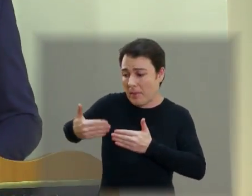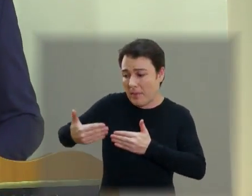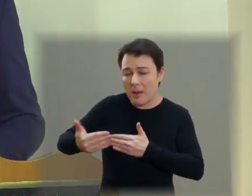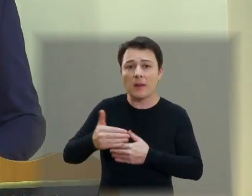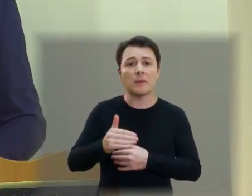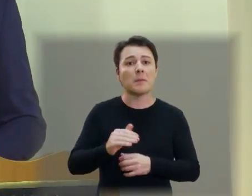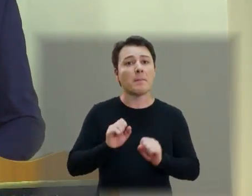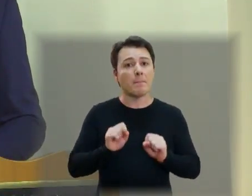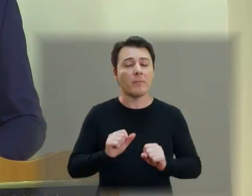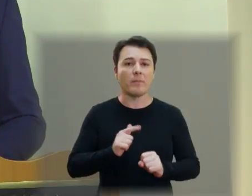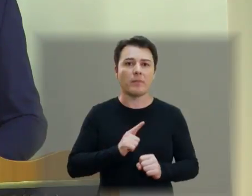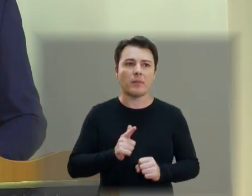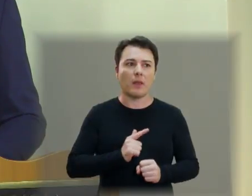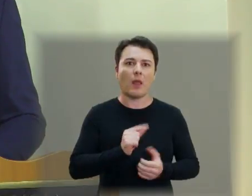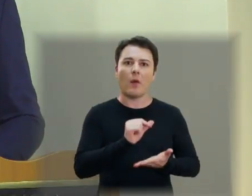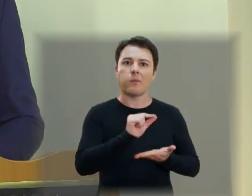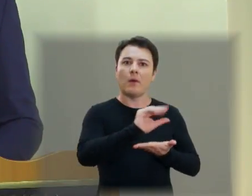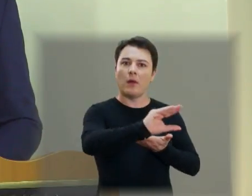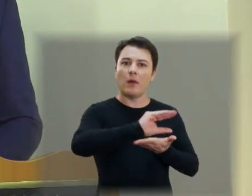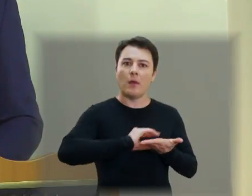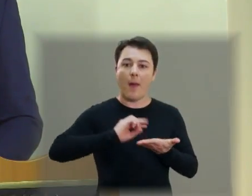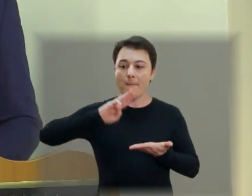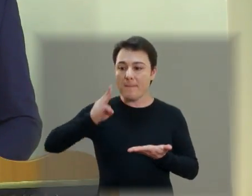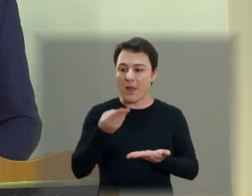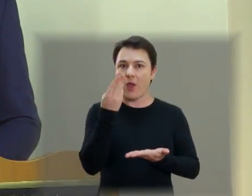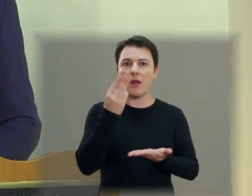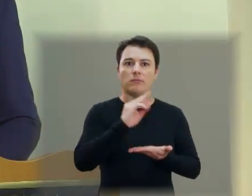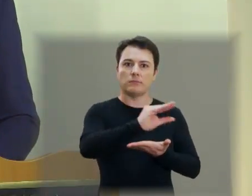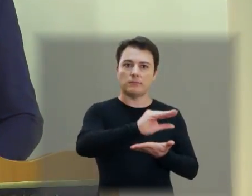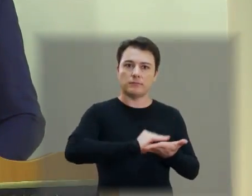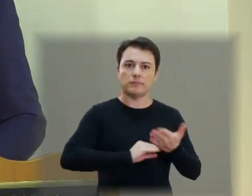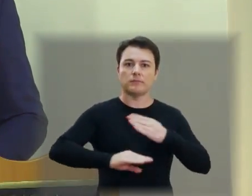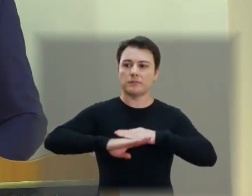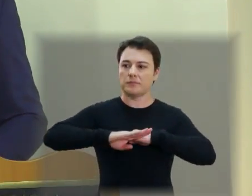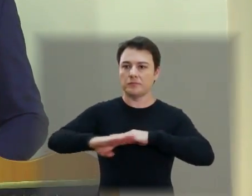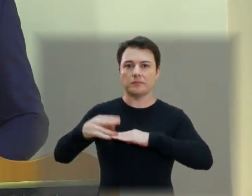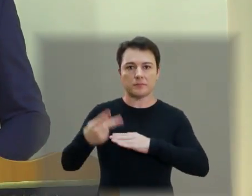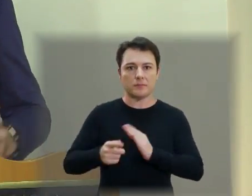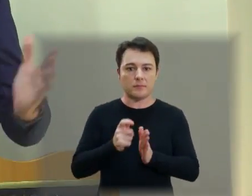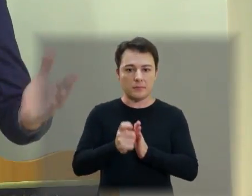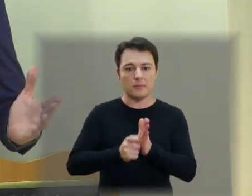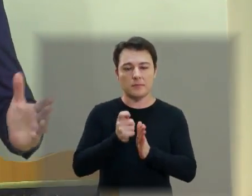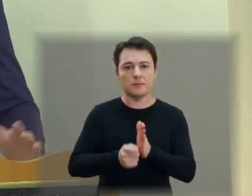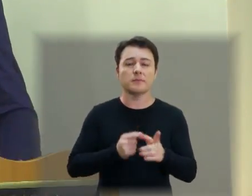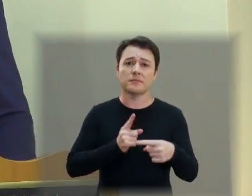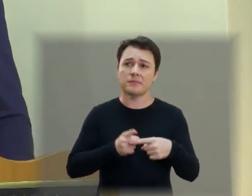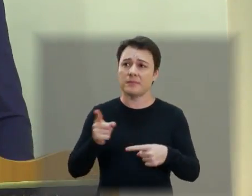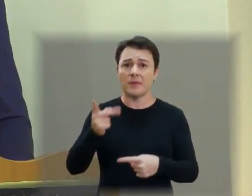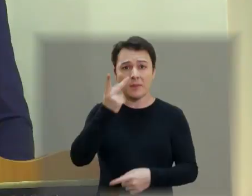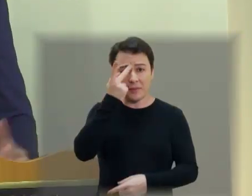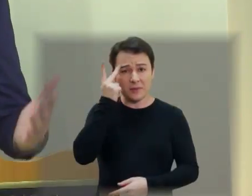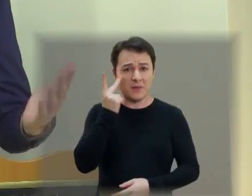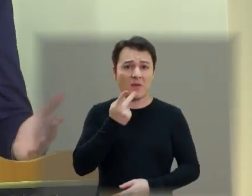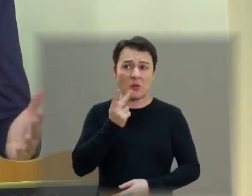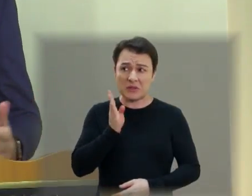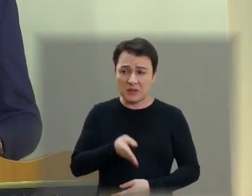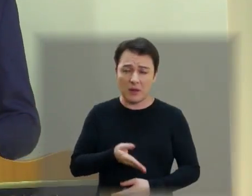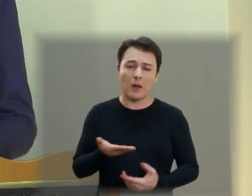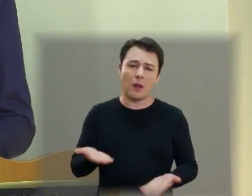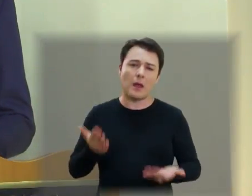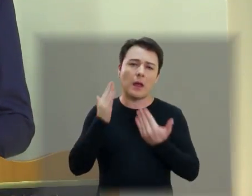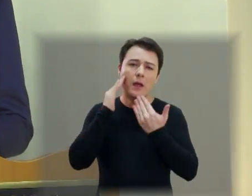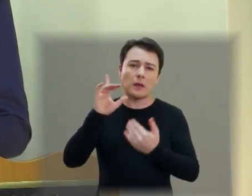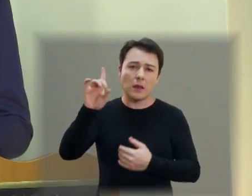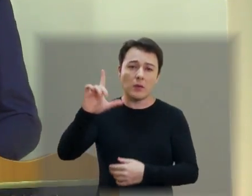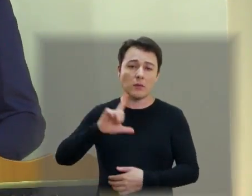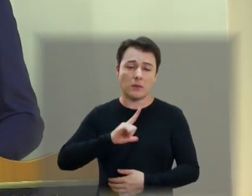valor de milhões também para recuperação asfáltica de Araraquara. Porque, como o vereador Porçani mesmo disse, graças a Deus nós